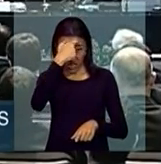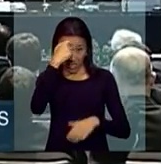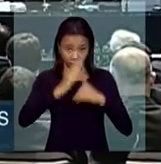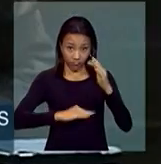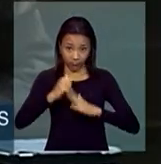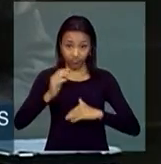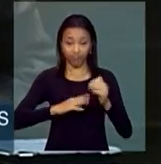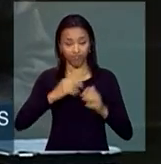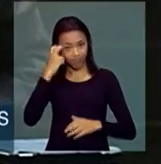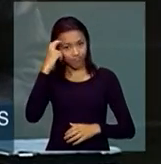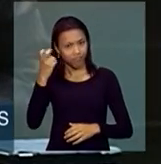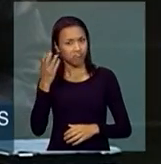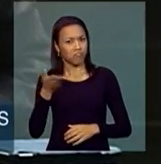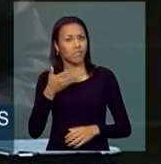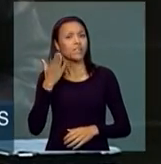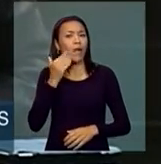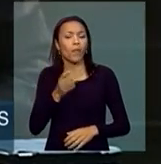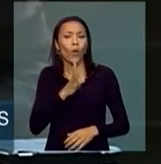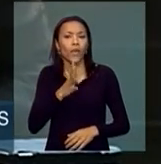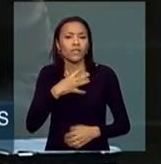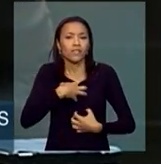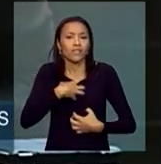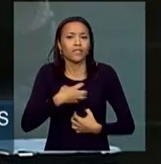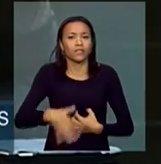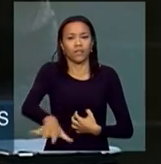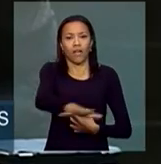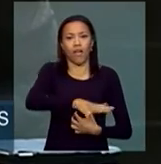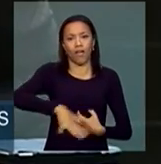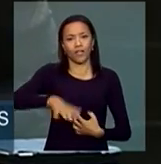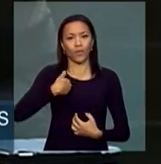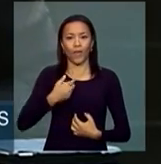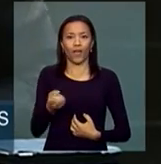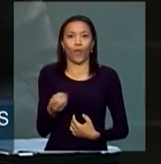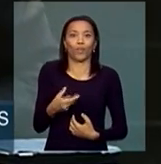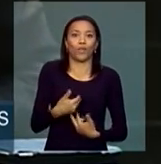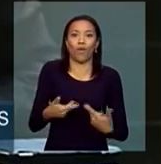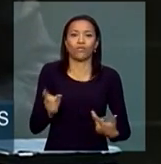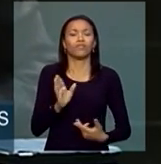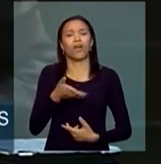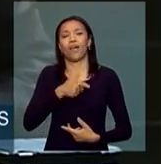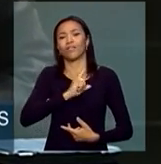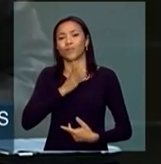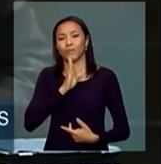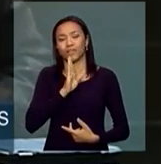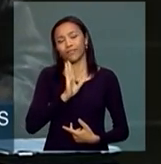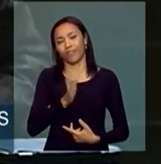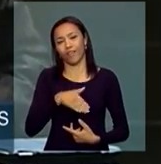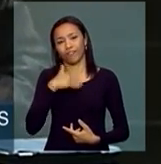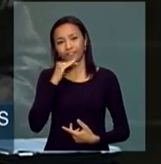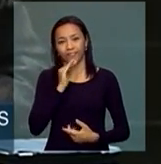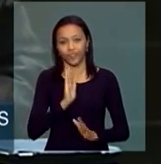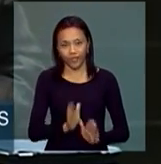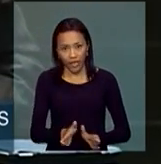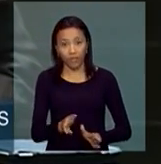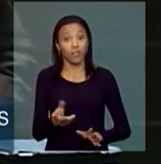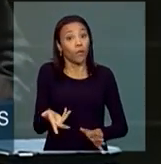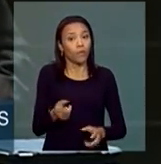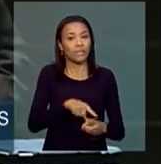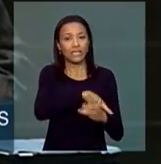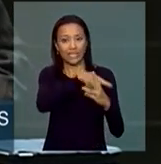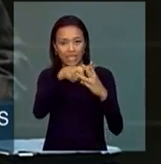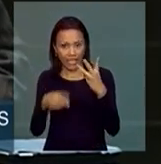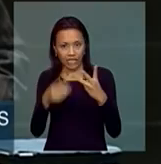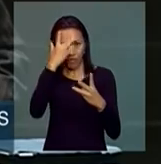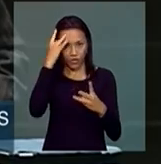da sua sensibilidade com o setor, para mim não é novidade, porque já o conhecia. Agora, três figuras do